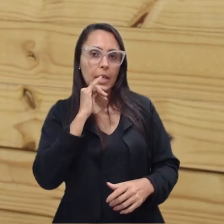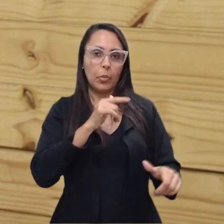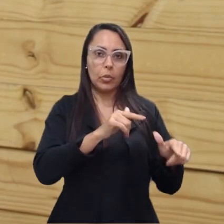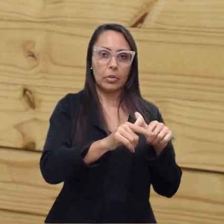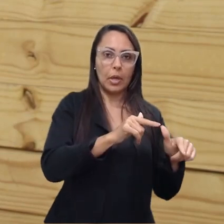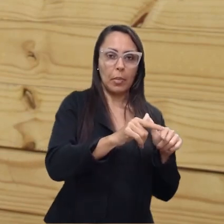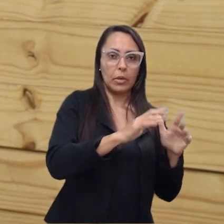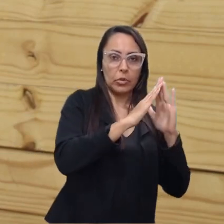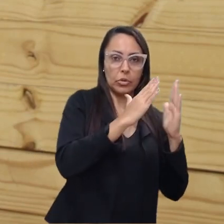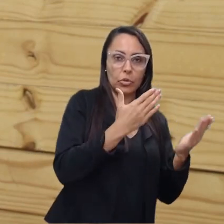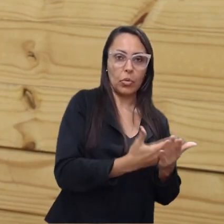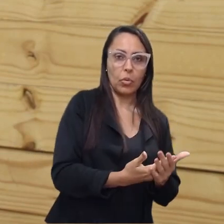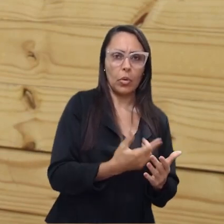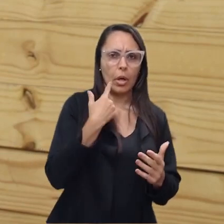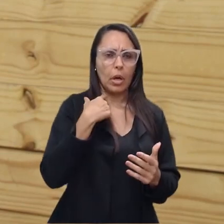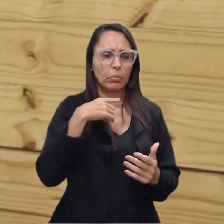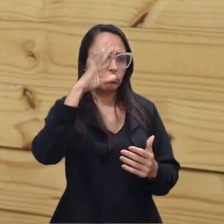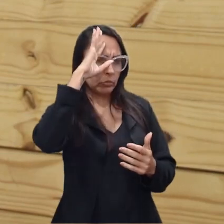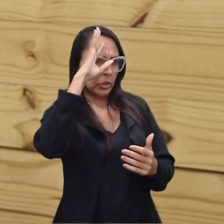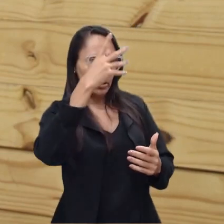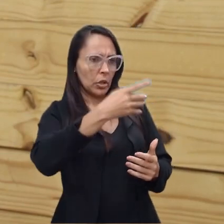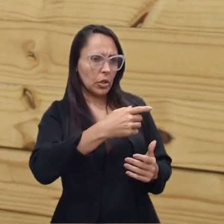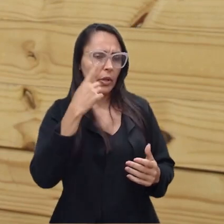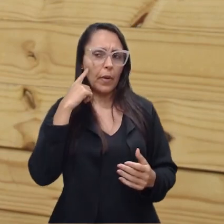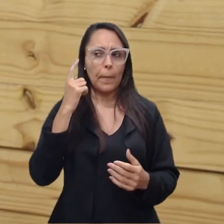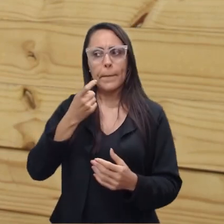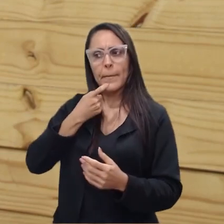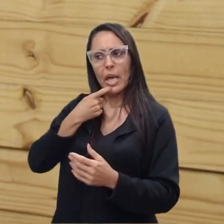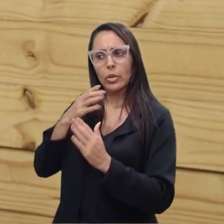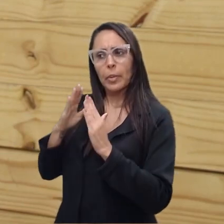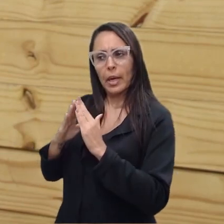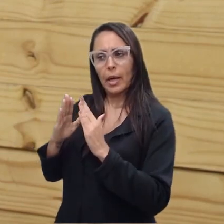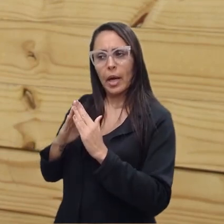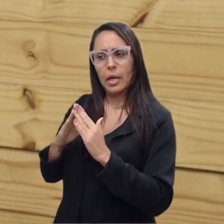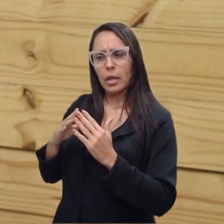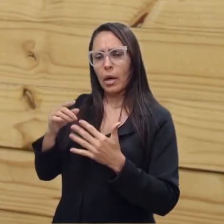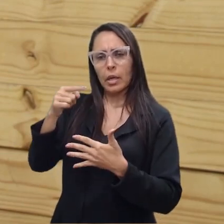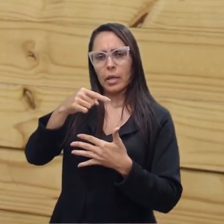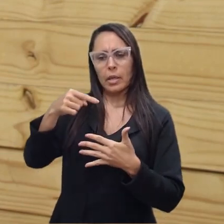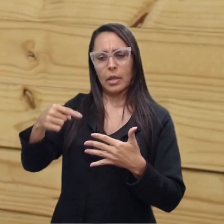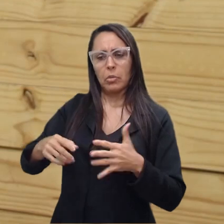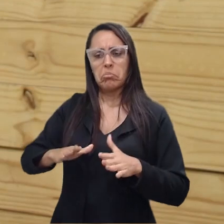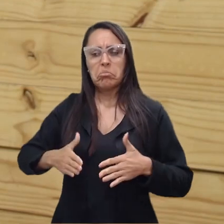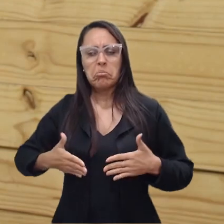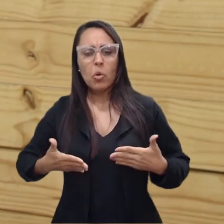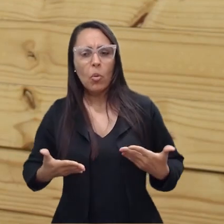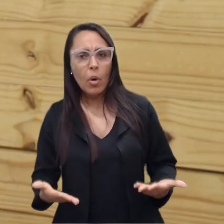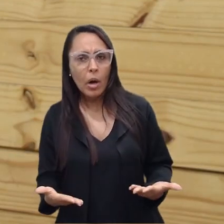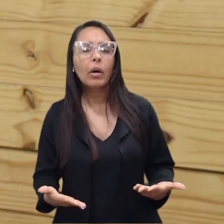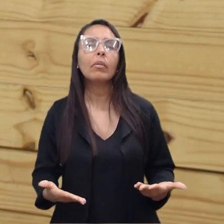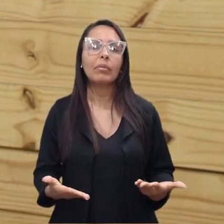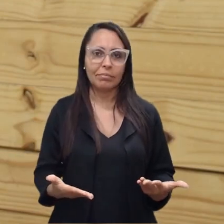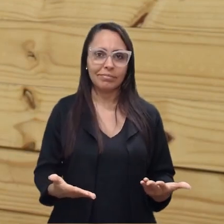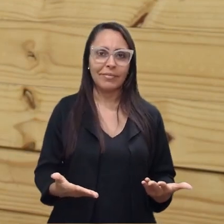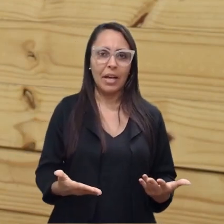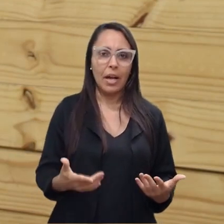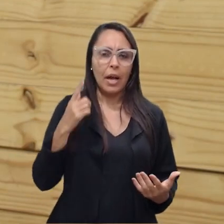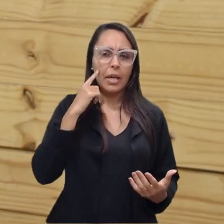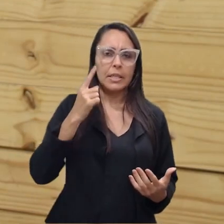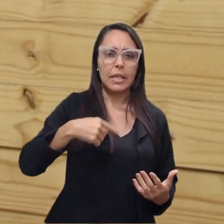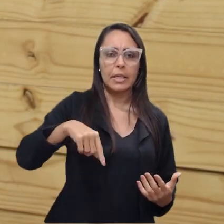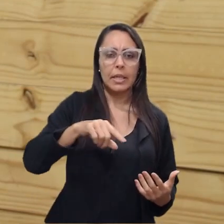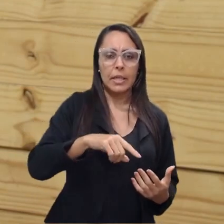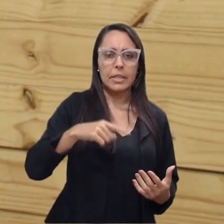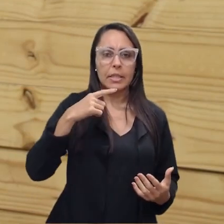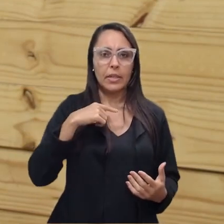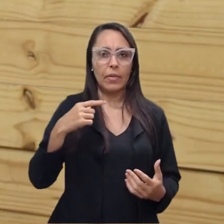numa escola e eu decido ir para uma escola mais perto da minha casa. Qual o critério que vai ser levado em consideração